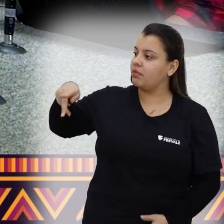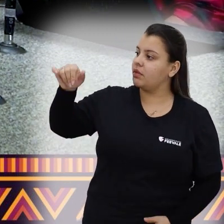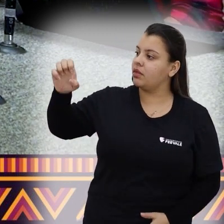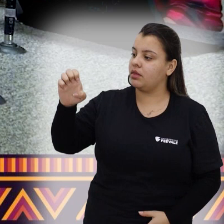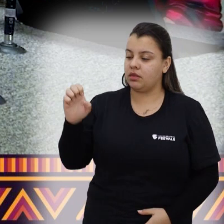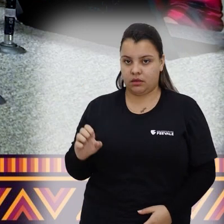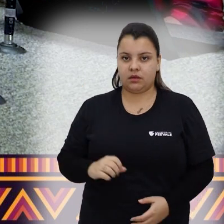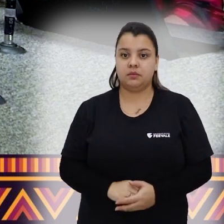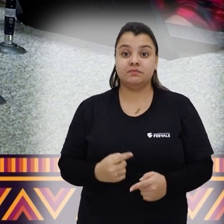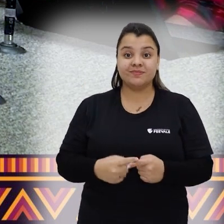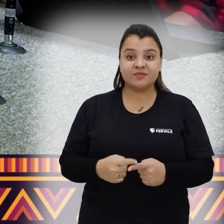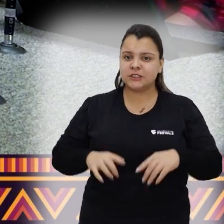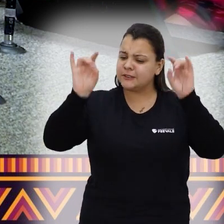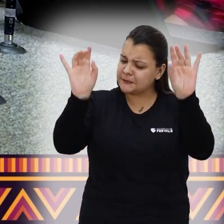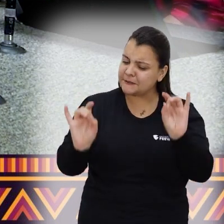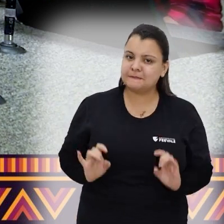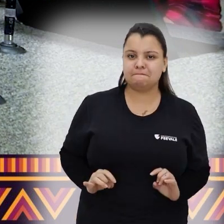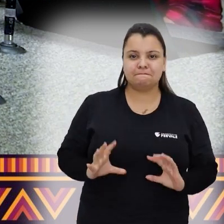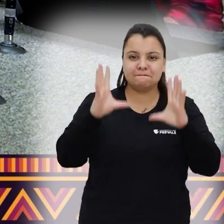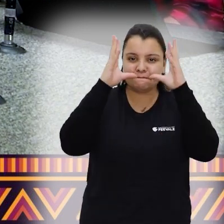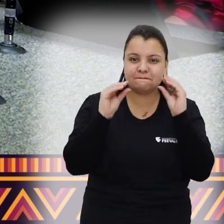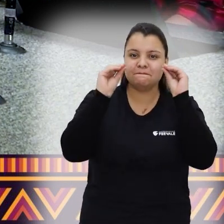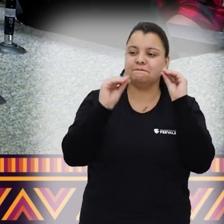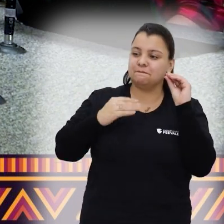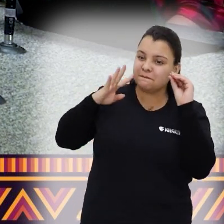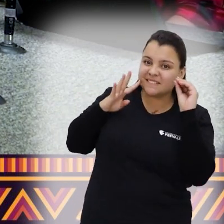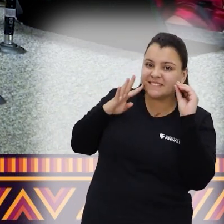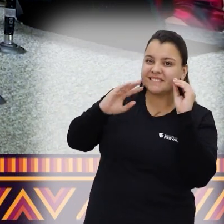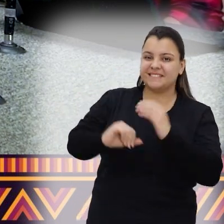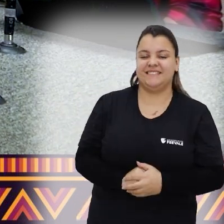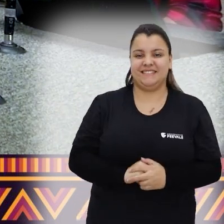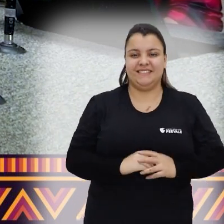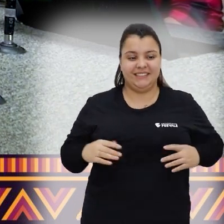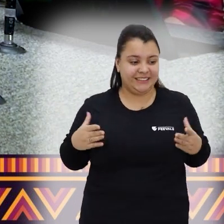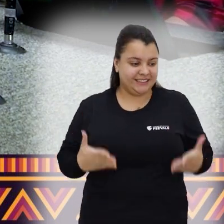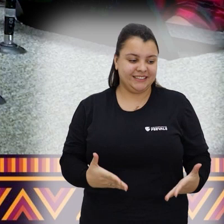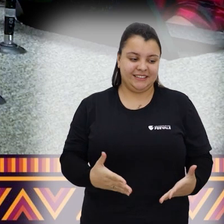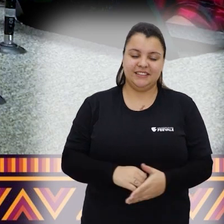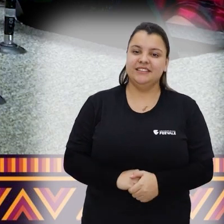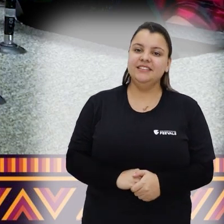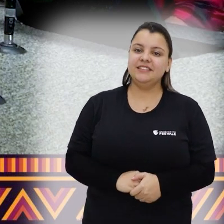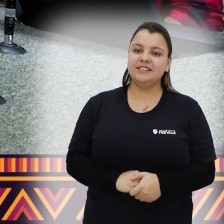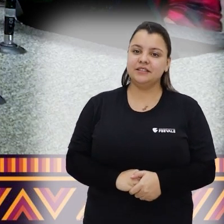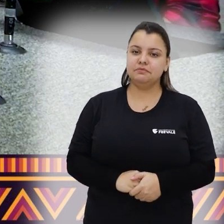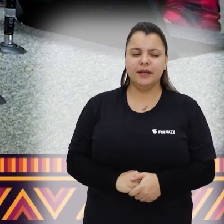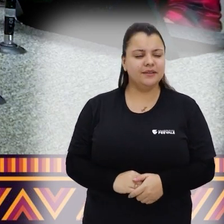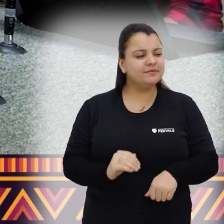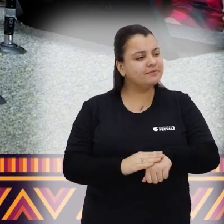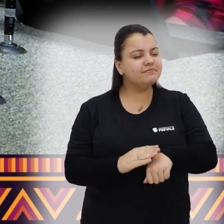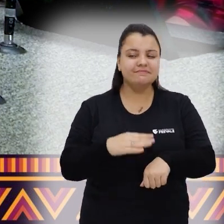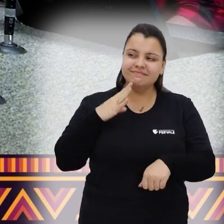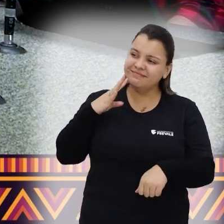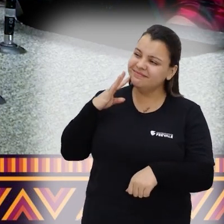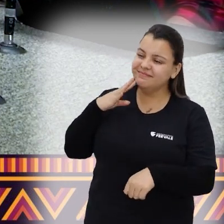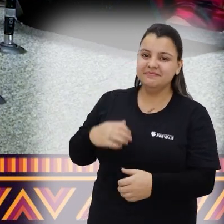está vivendo uma noite muito bacana, né, Ana? Um reencontro potente, um reencontro muito diferenciado, legal. Né? Muito